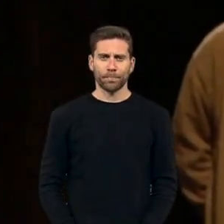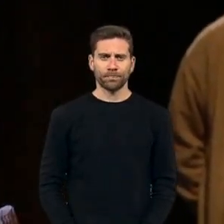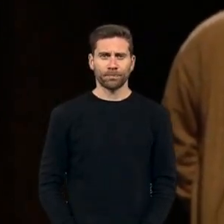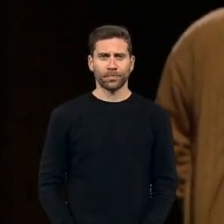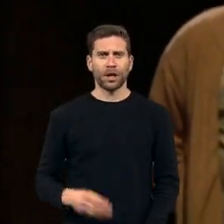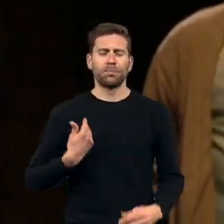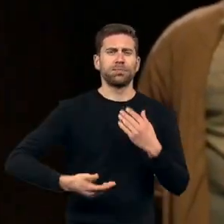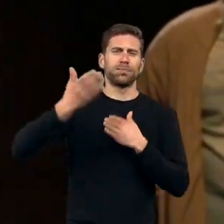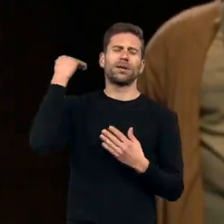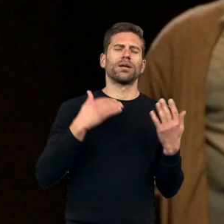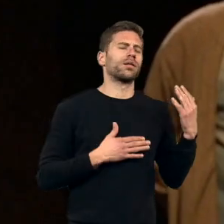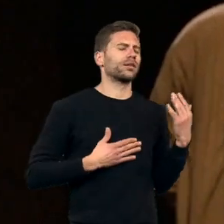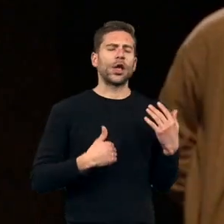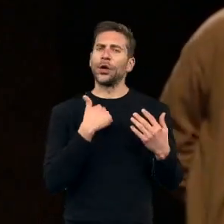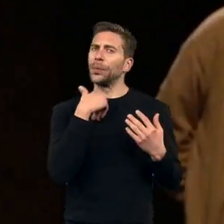Ele dançava tão bem.